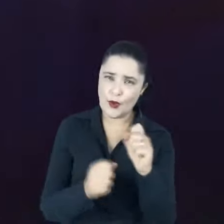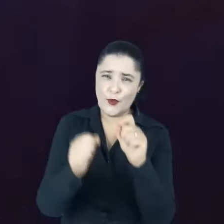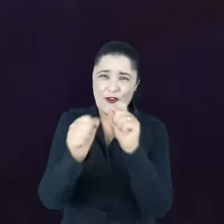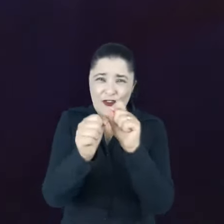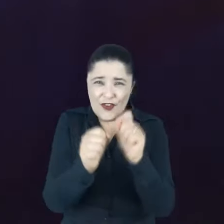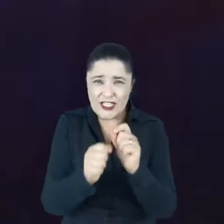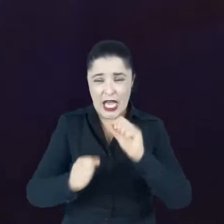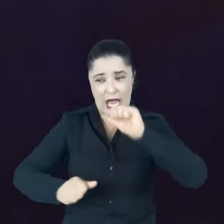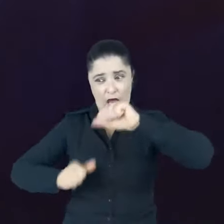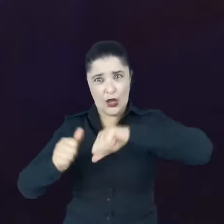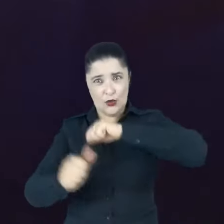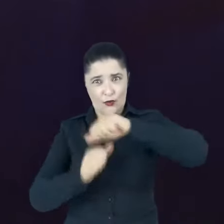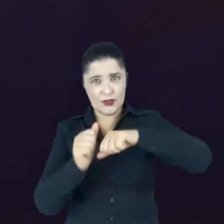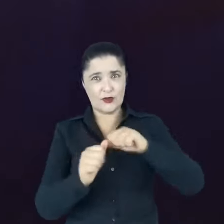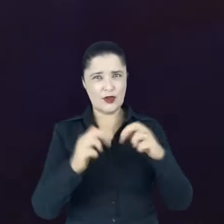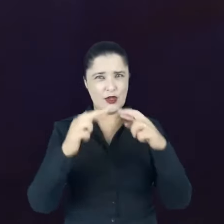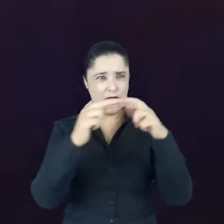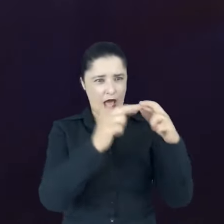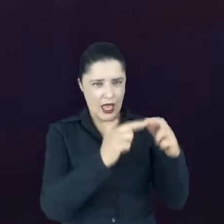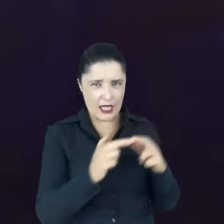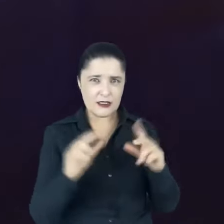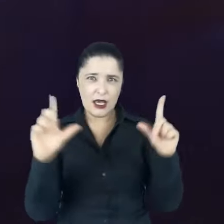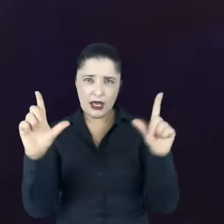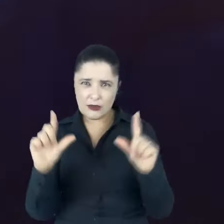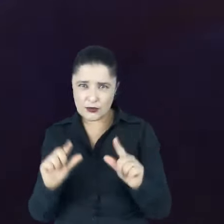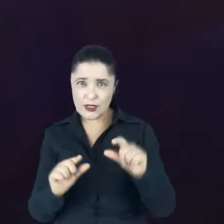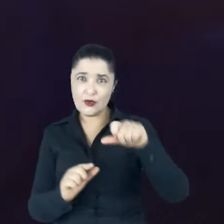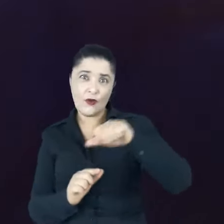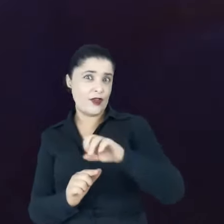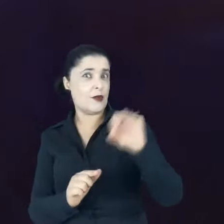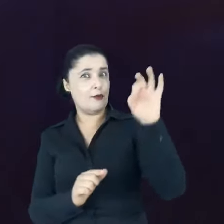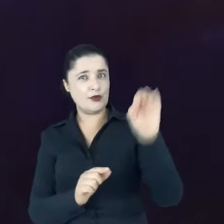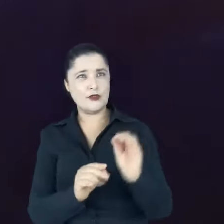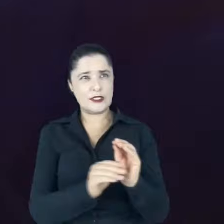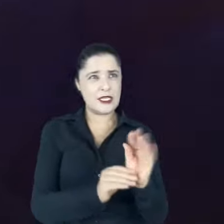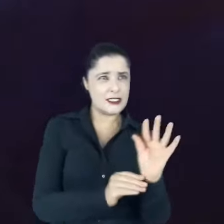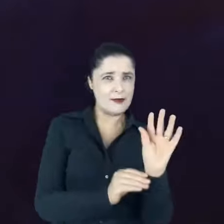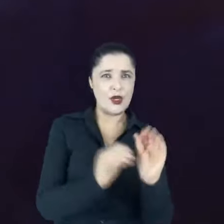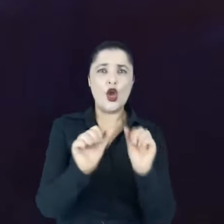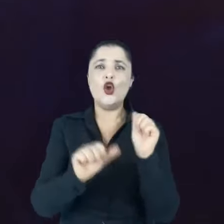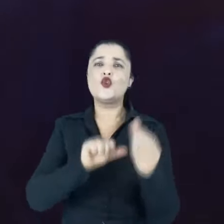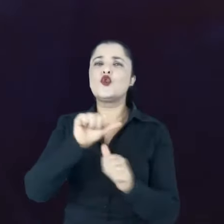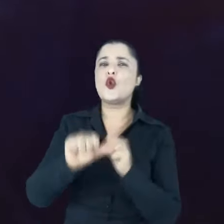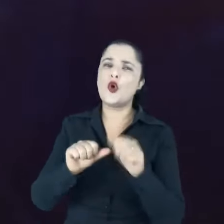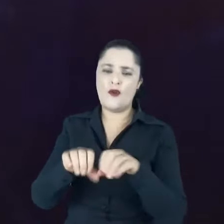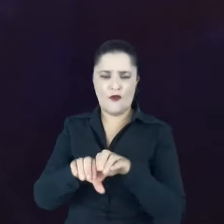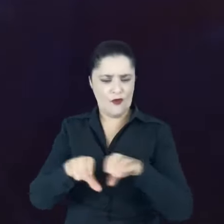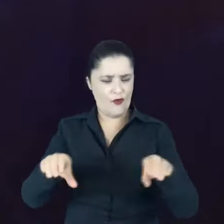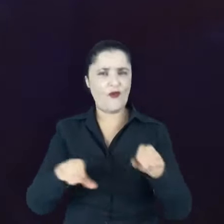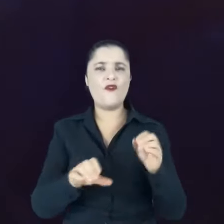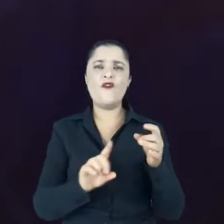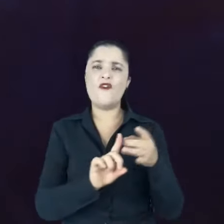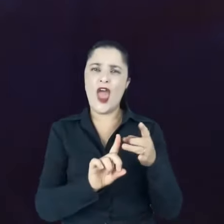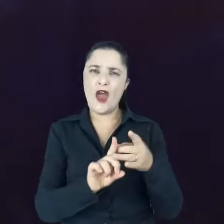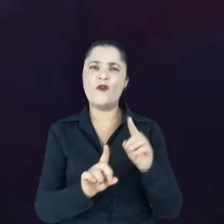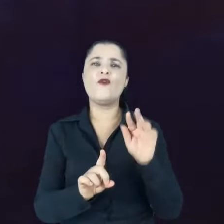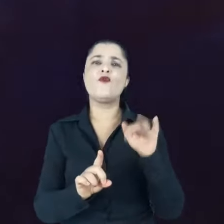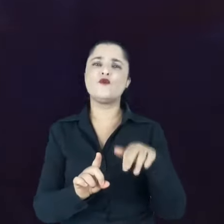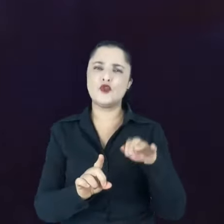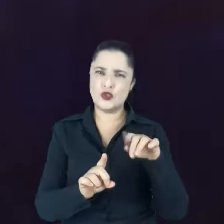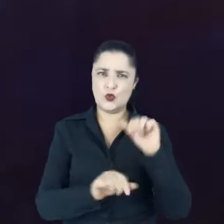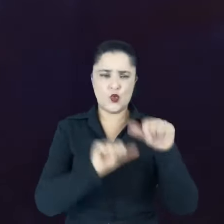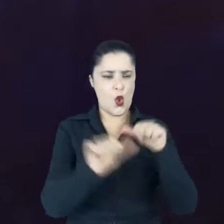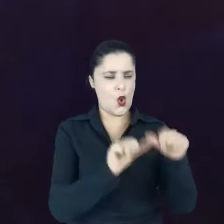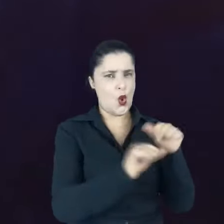nossa rede, reduziu em quase 90% essas emissões, trocando toda a rede de ferro fundido. É uma coisa também que a gente se orgulha e